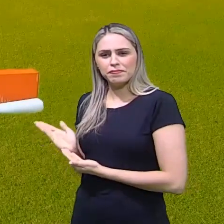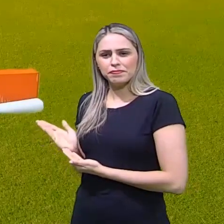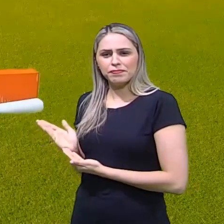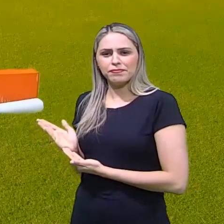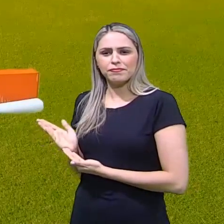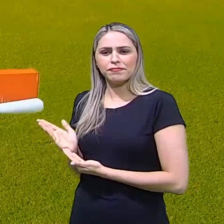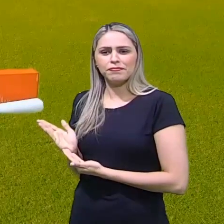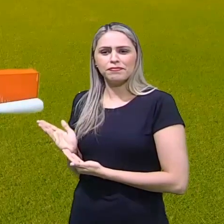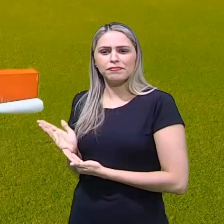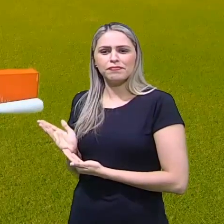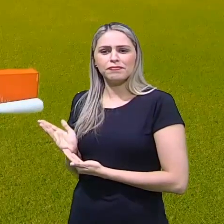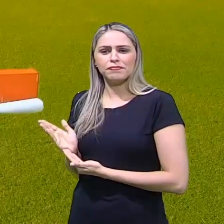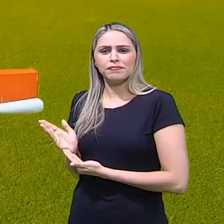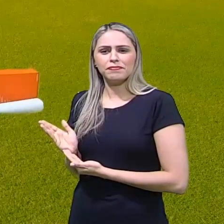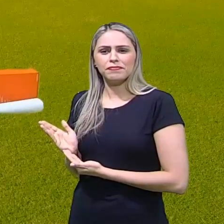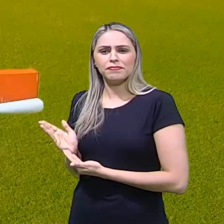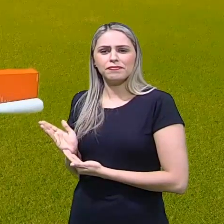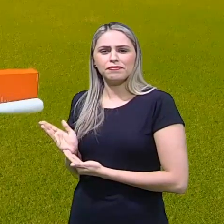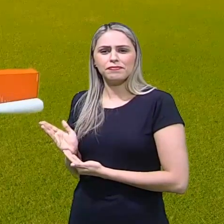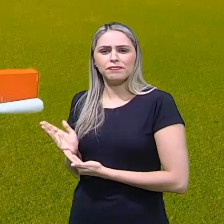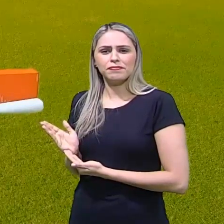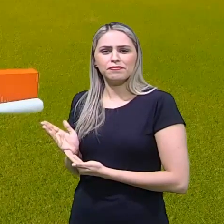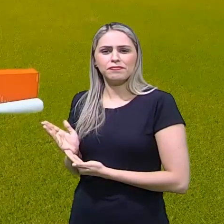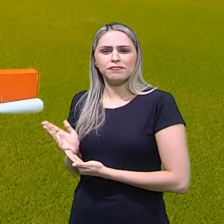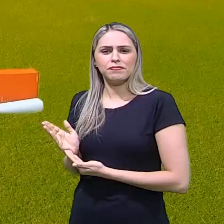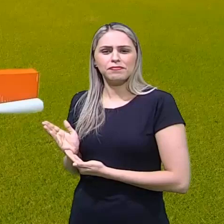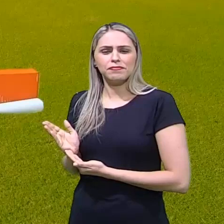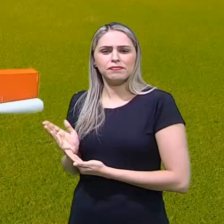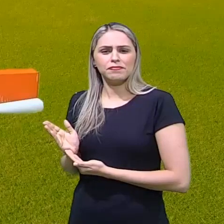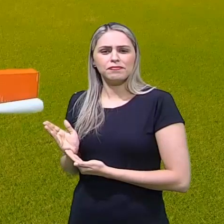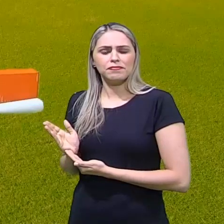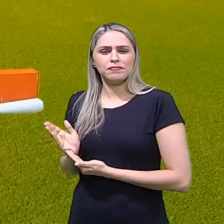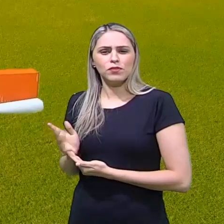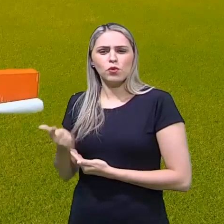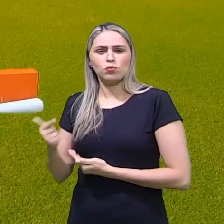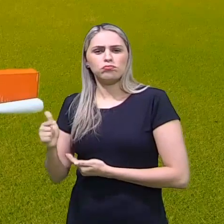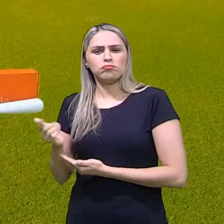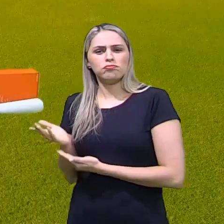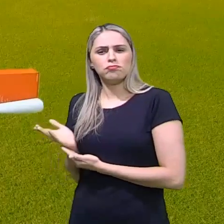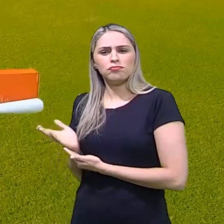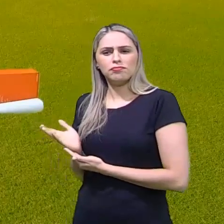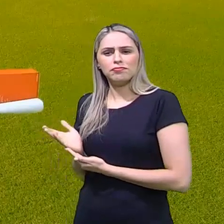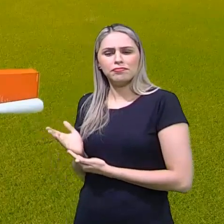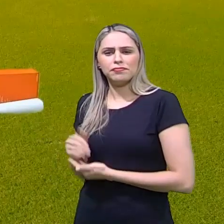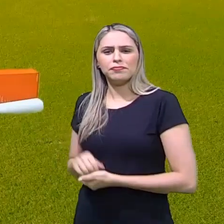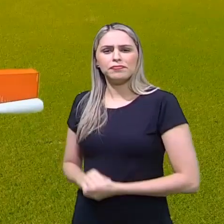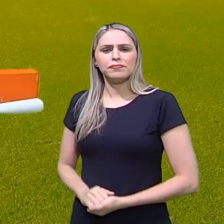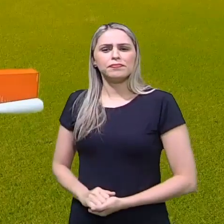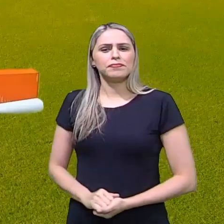Vamos enrolar aqui, rapidinho. Pra deixar um espaçozinho. Um espaçozinho, beleza. Pronto. Do outro lado.